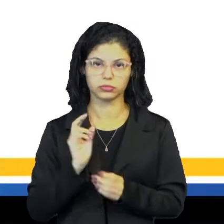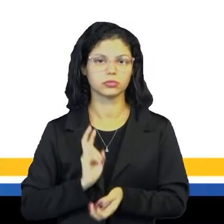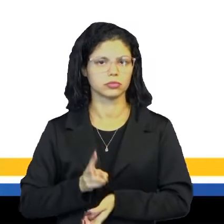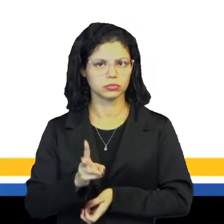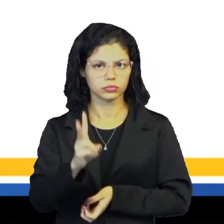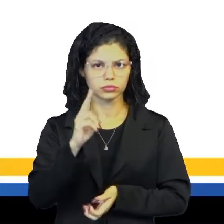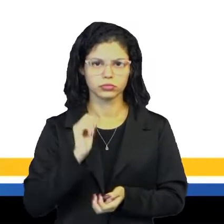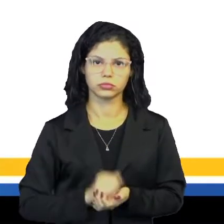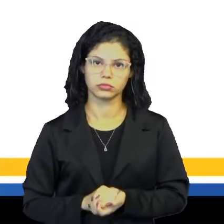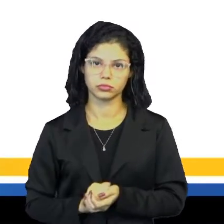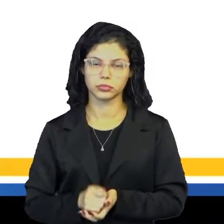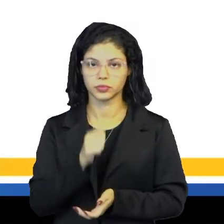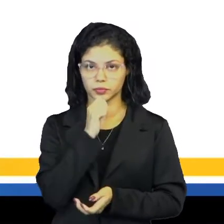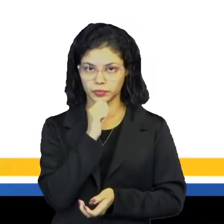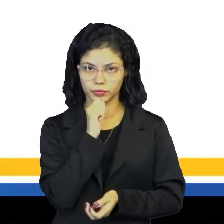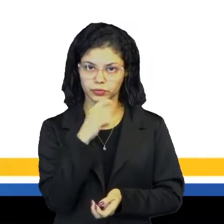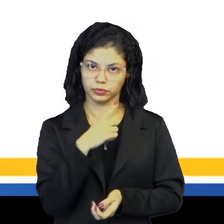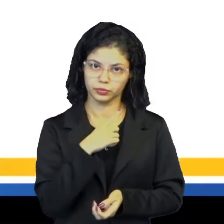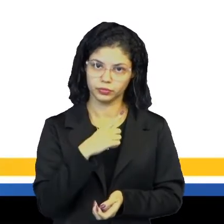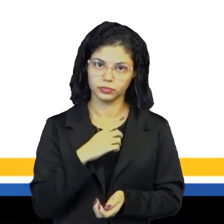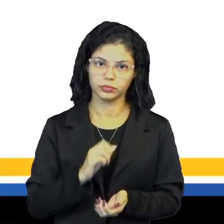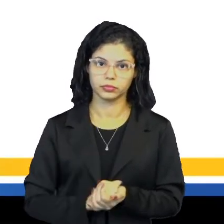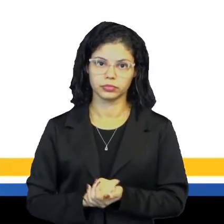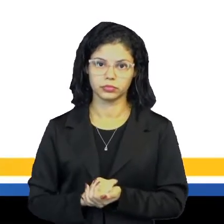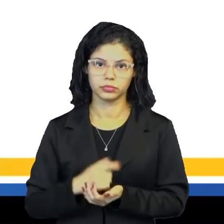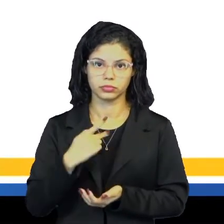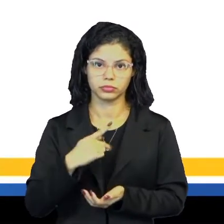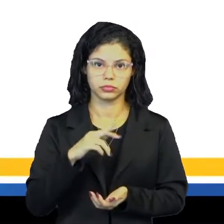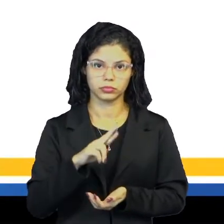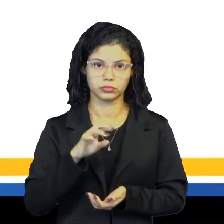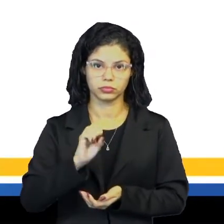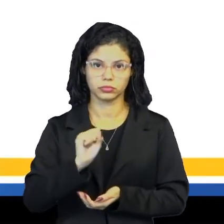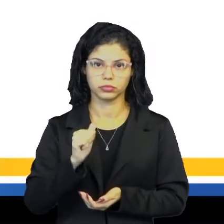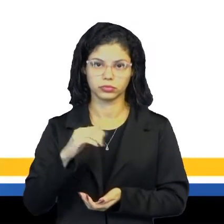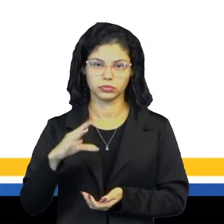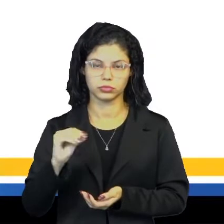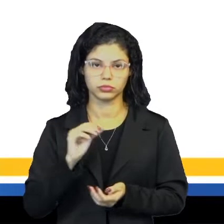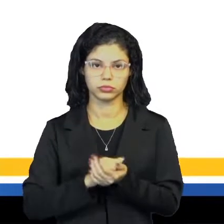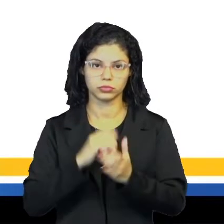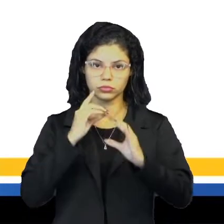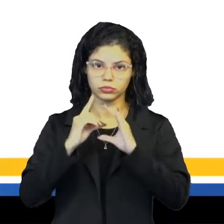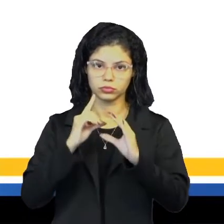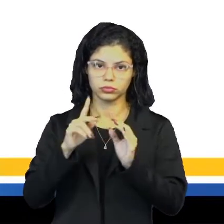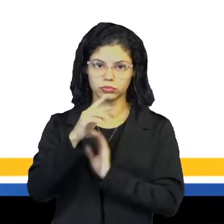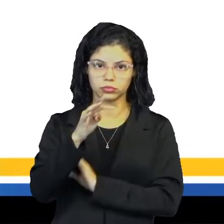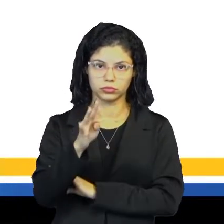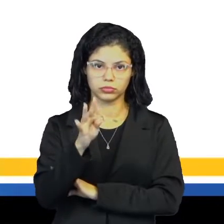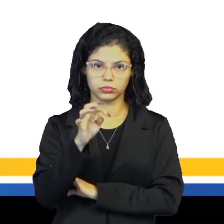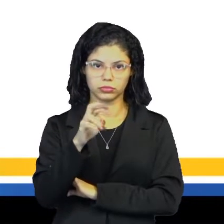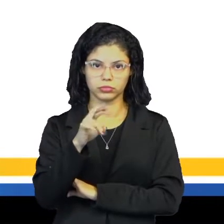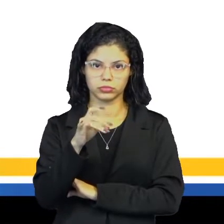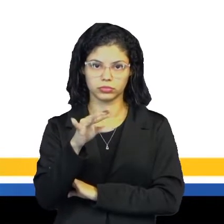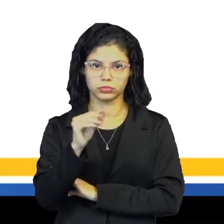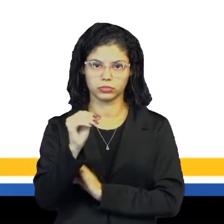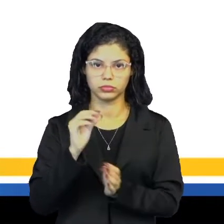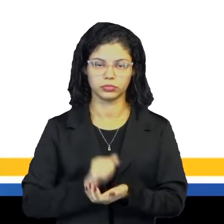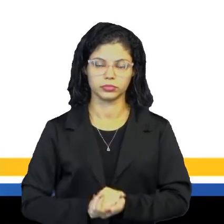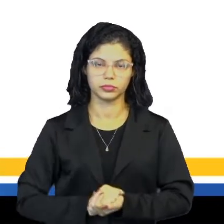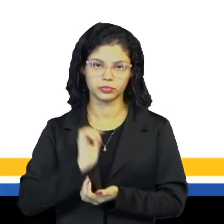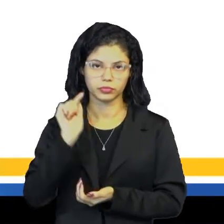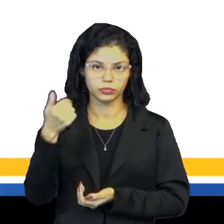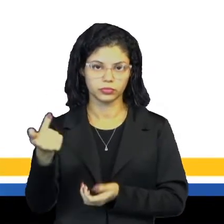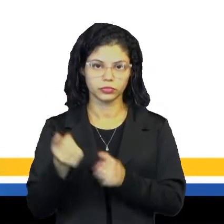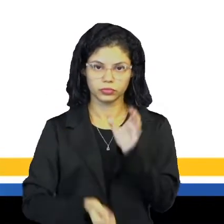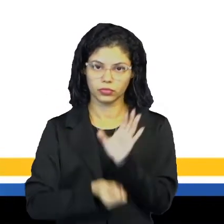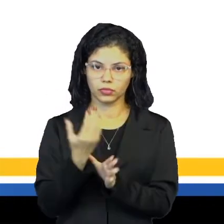intensa e havia uma espécie de procissão, que era chamado de tirambo aí, que levava o nome de ditirambo.